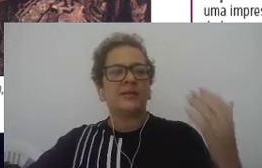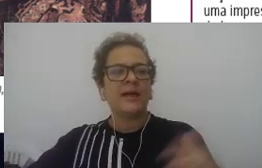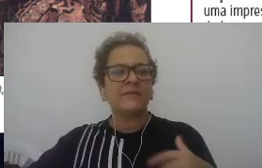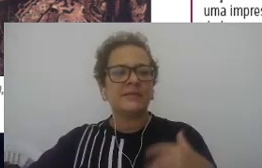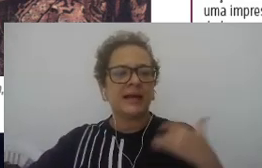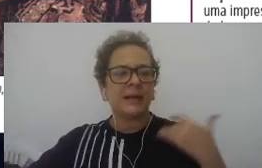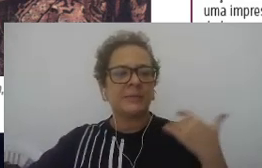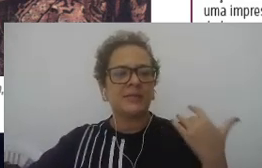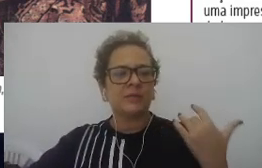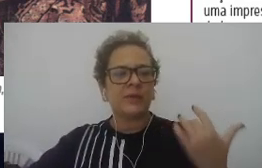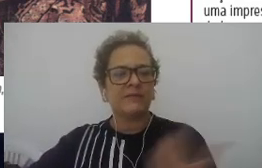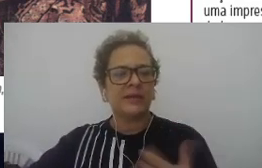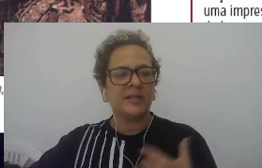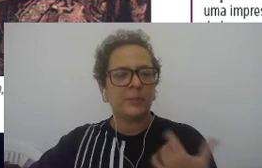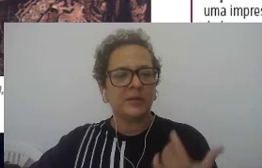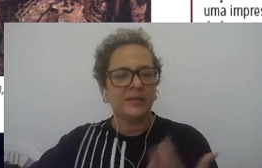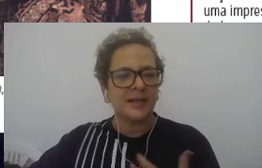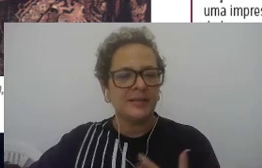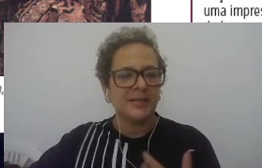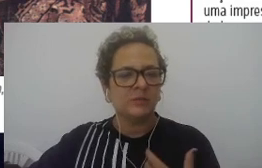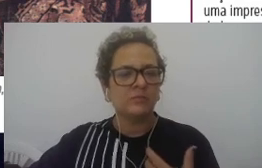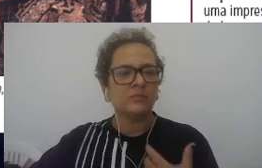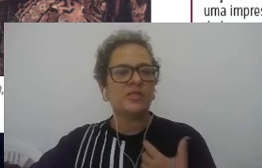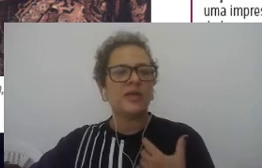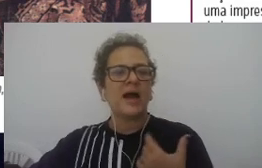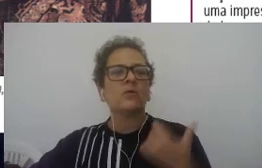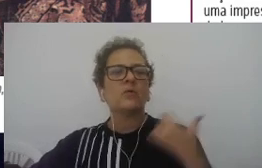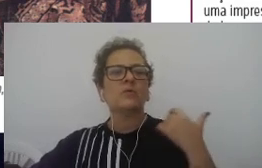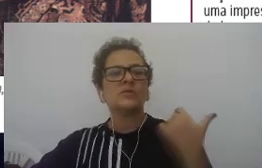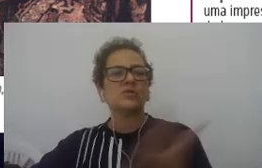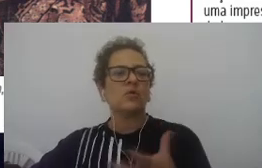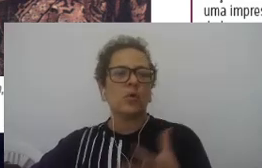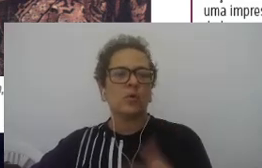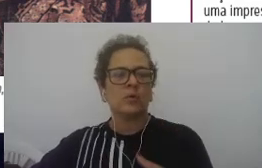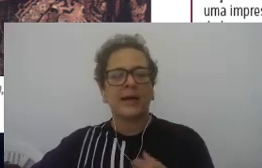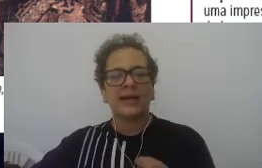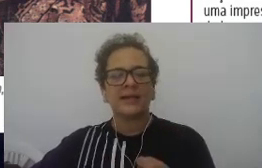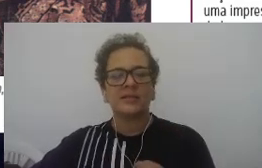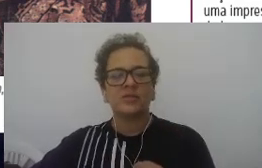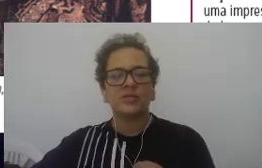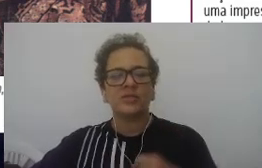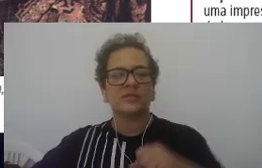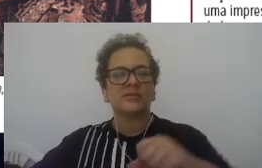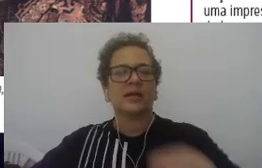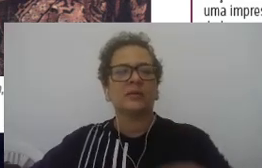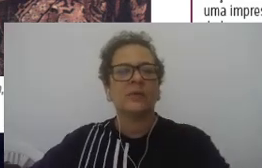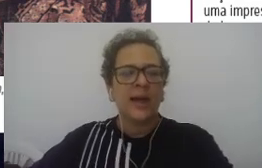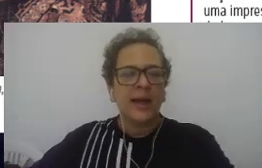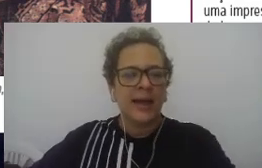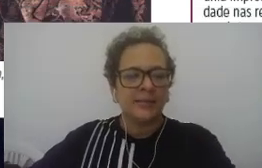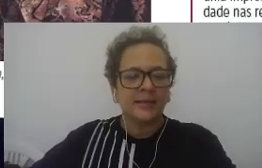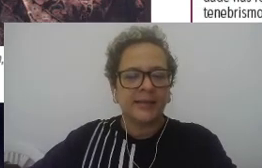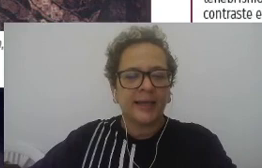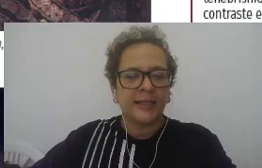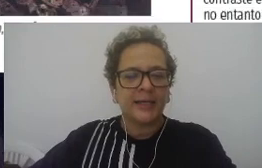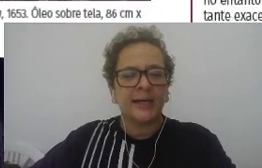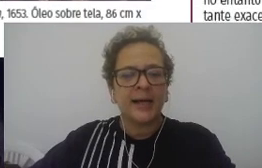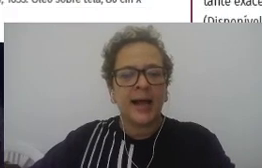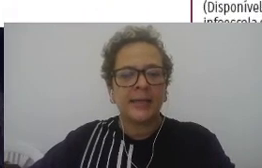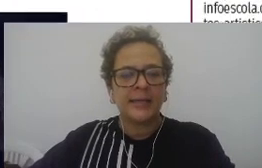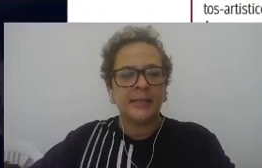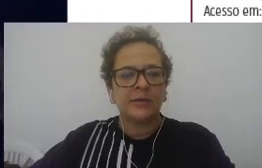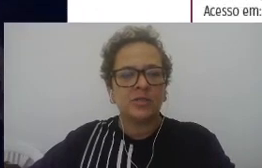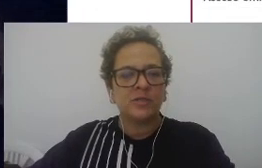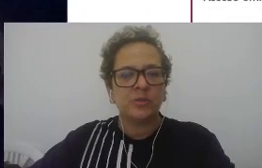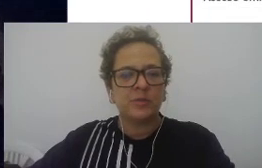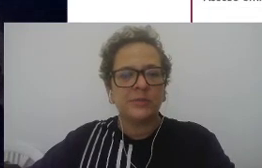vende trevas e acaba sendo é equivalente potencializado do teatro escuro renascentistas é essa técnica